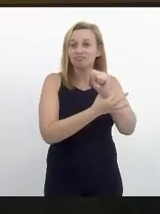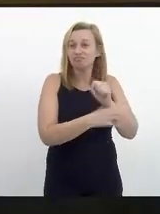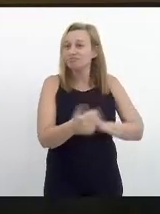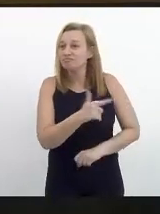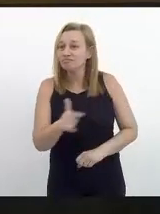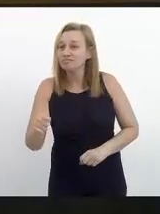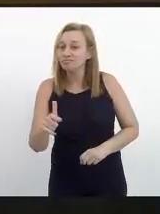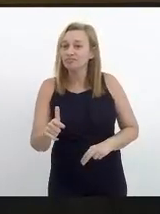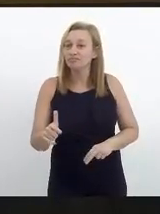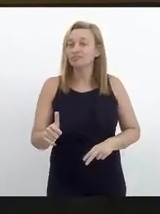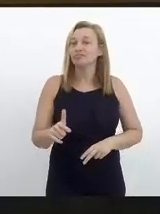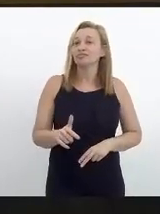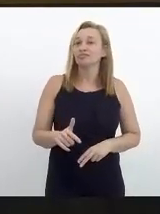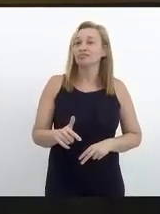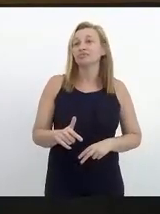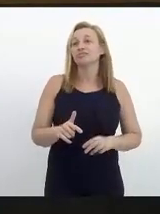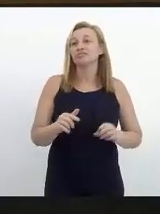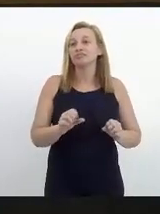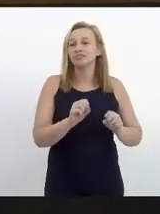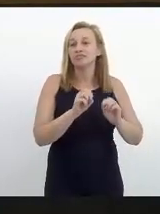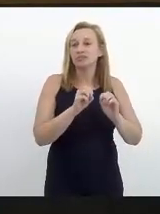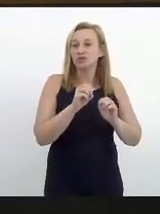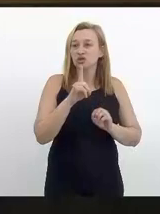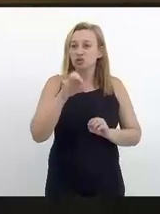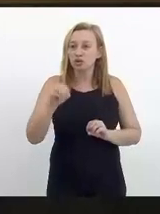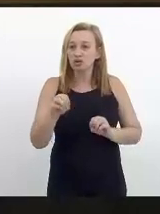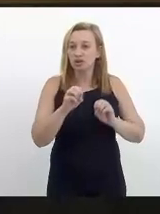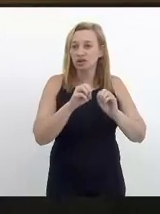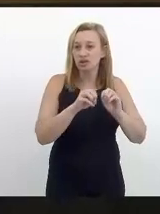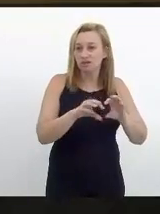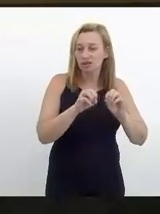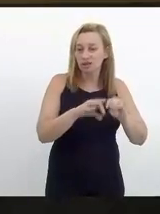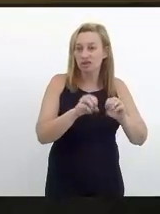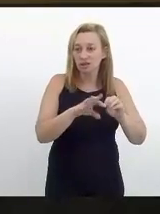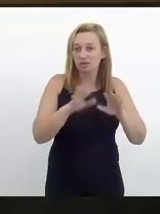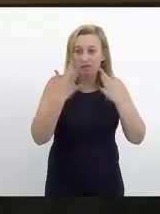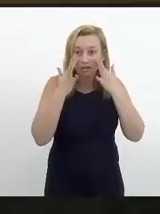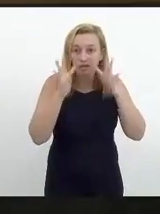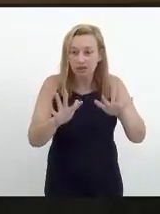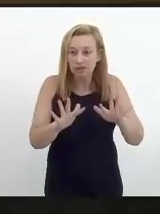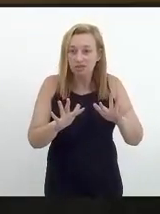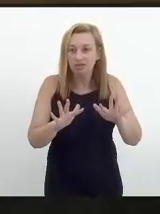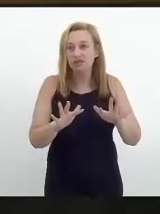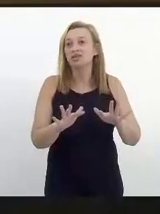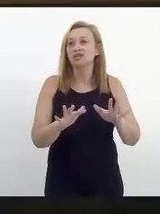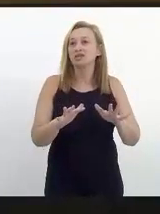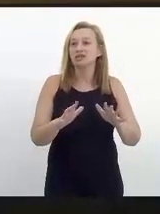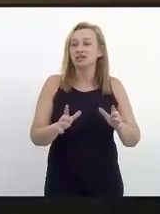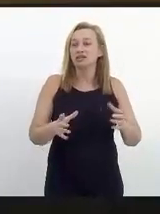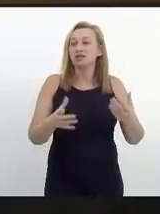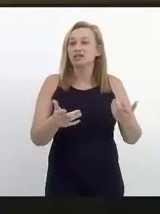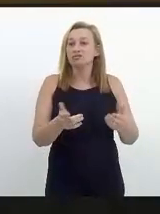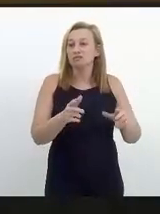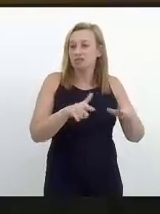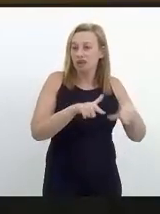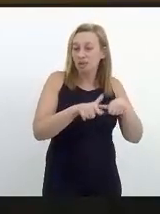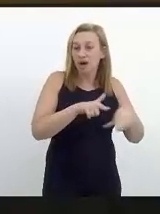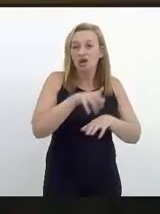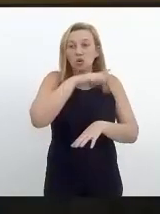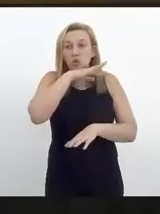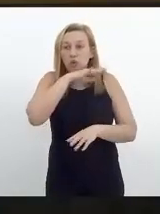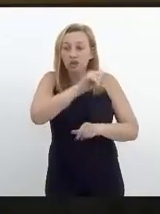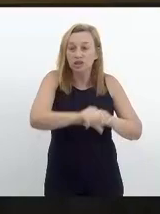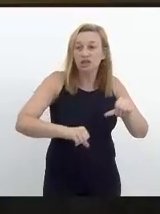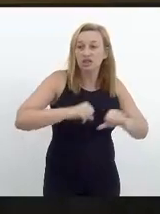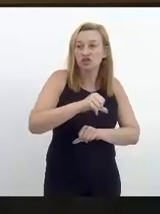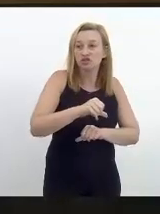Então, a falta de agente socioeducativo aumenta a tensão, o agente fica numa condição de trabalho precária e se